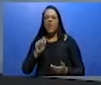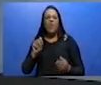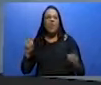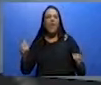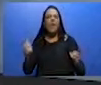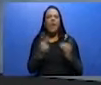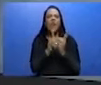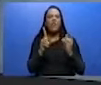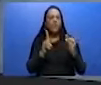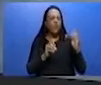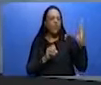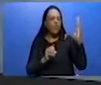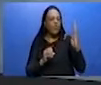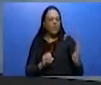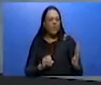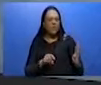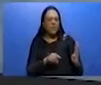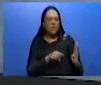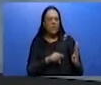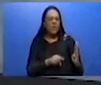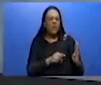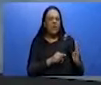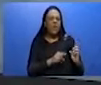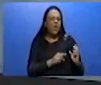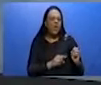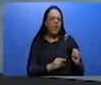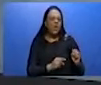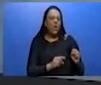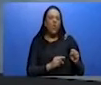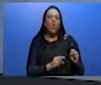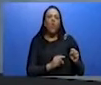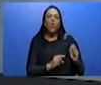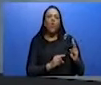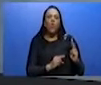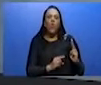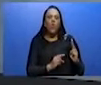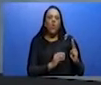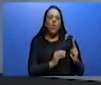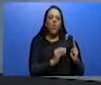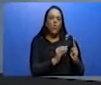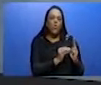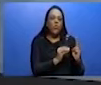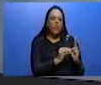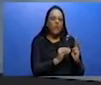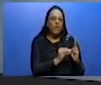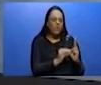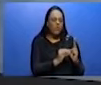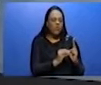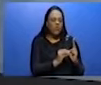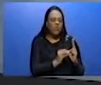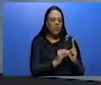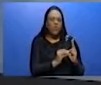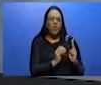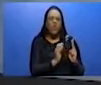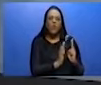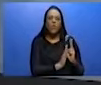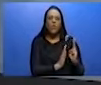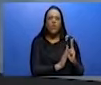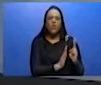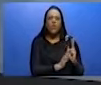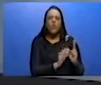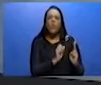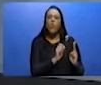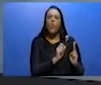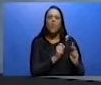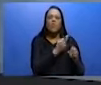aqui, escravidão dos índios. Fazer a leitura das páginas 88 até a 90. Olha